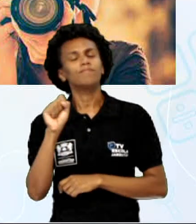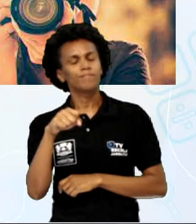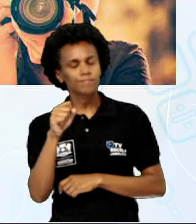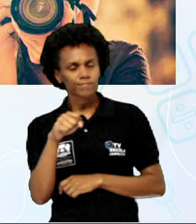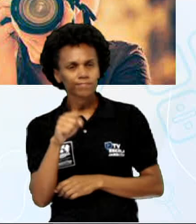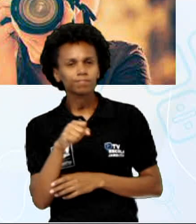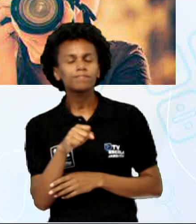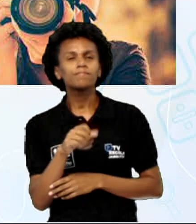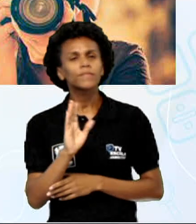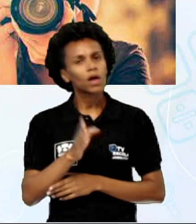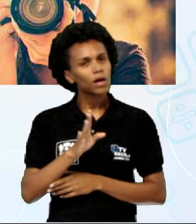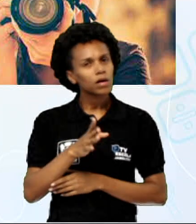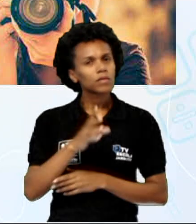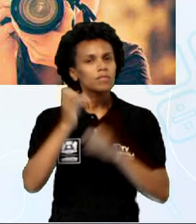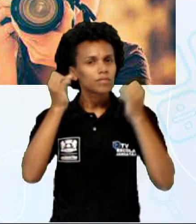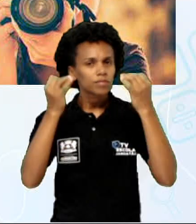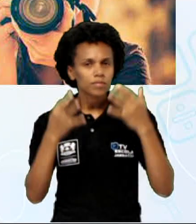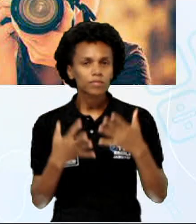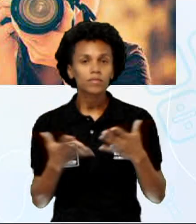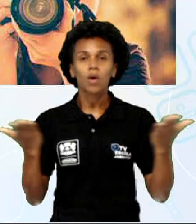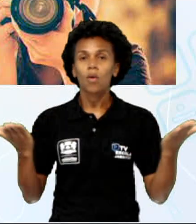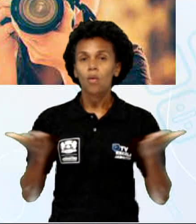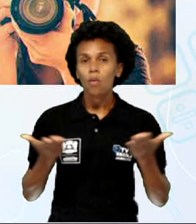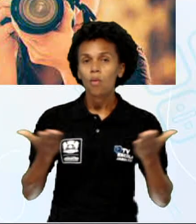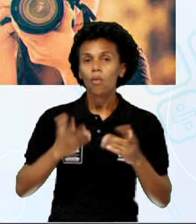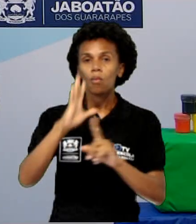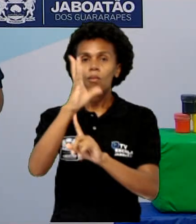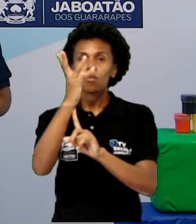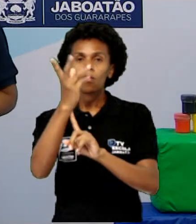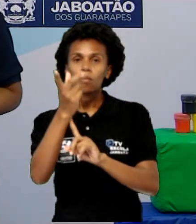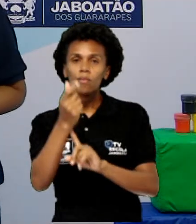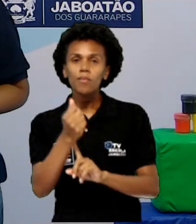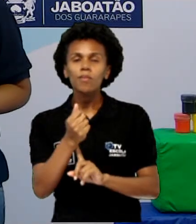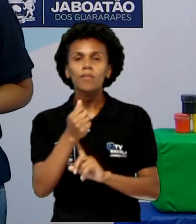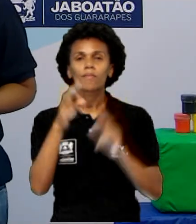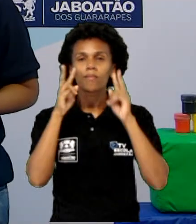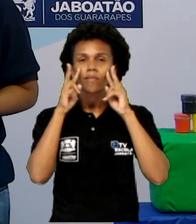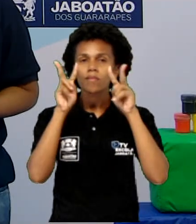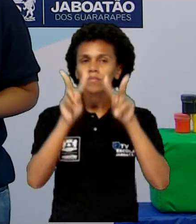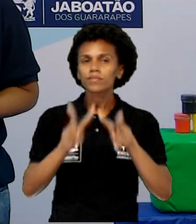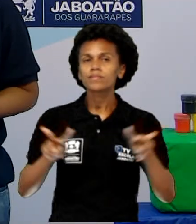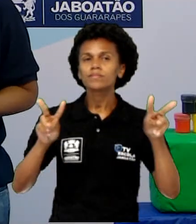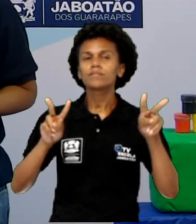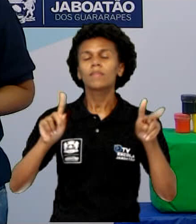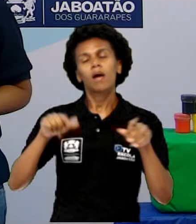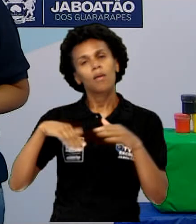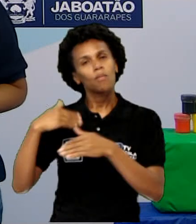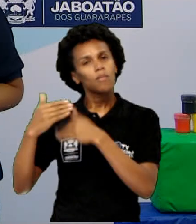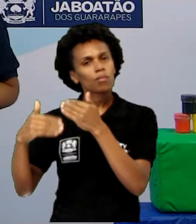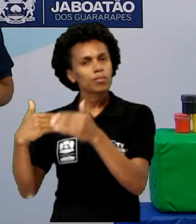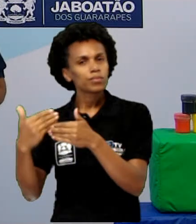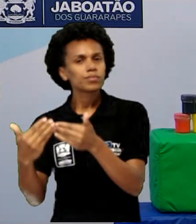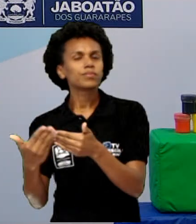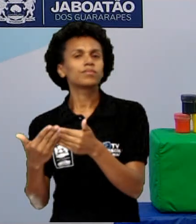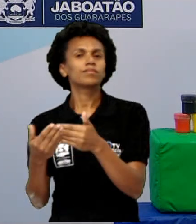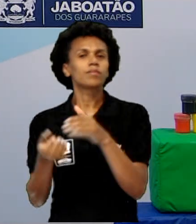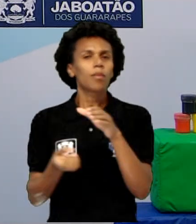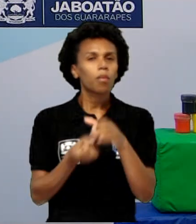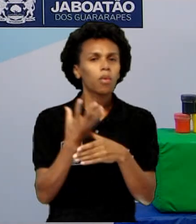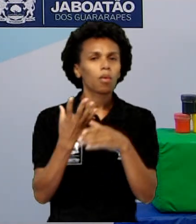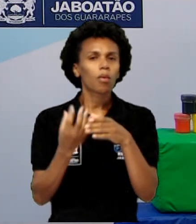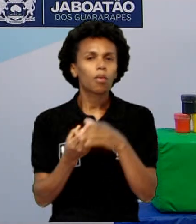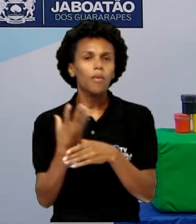está vendo que ela é uma arte visual. É o processo de produção de diversos tipos de imagens, com